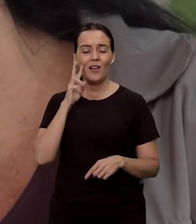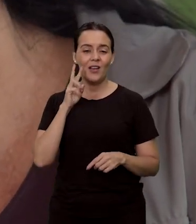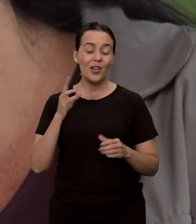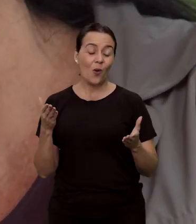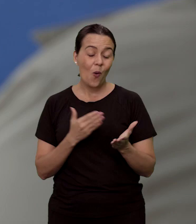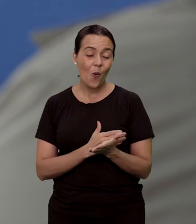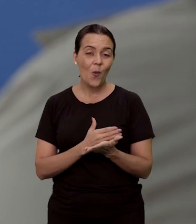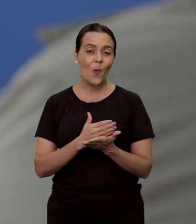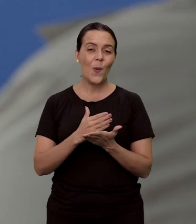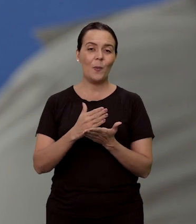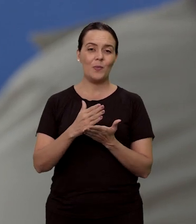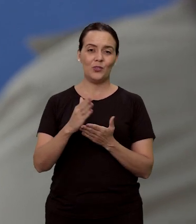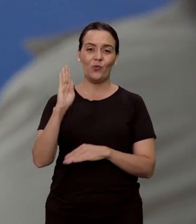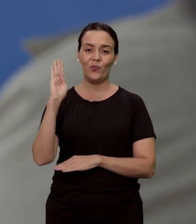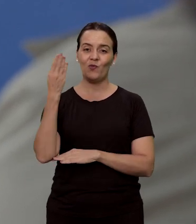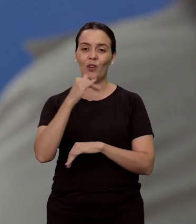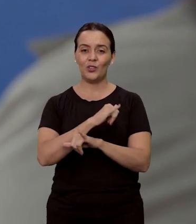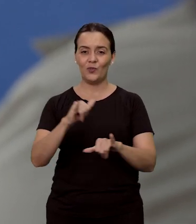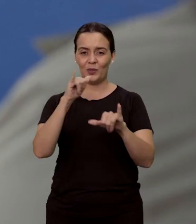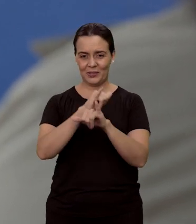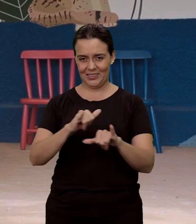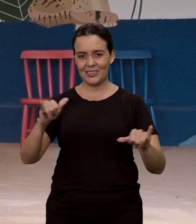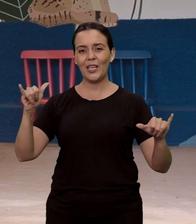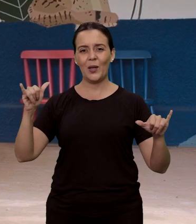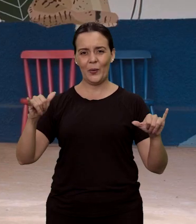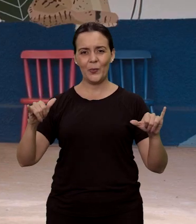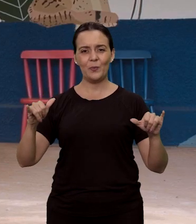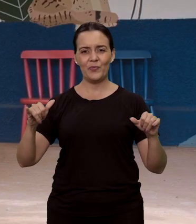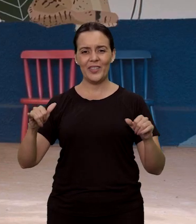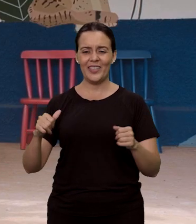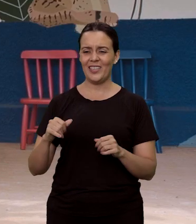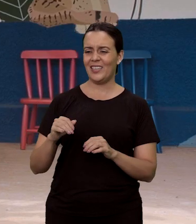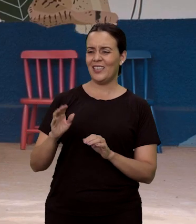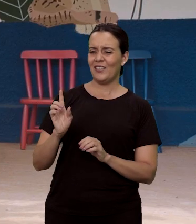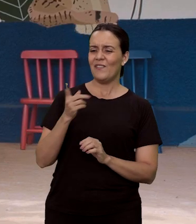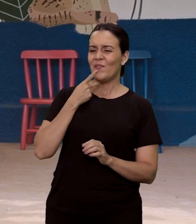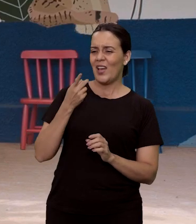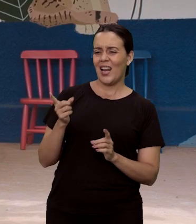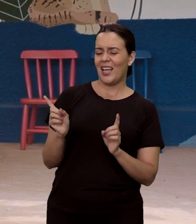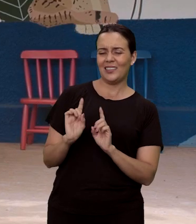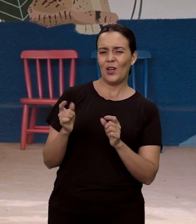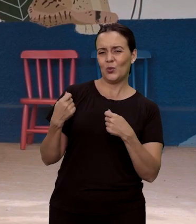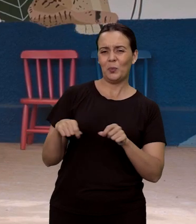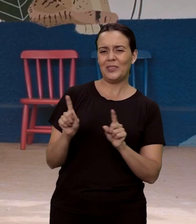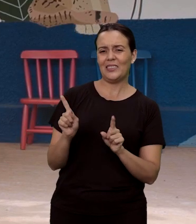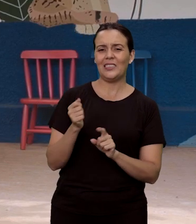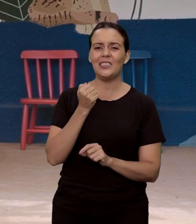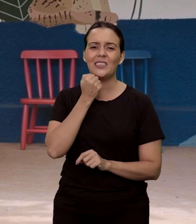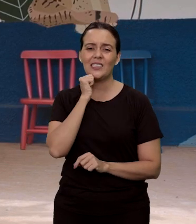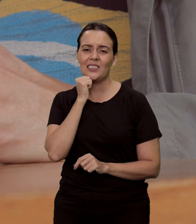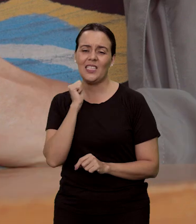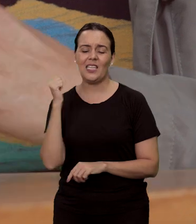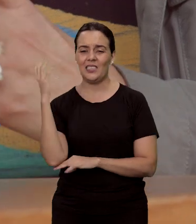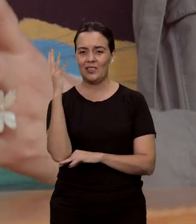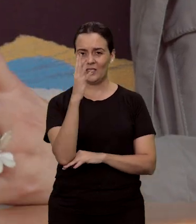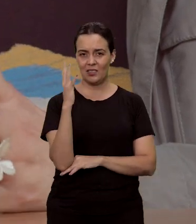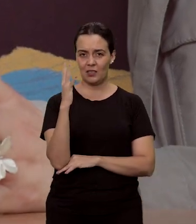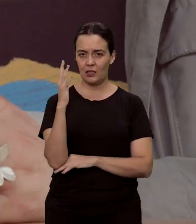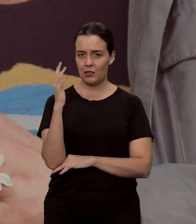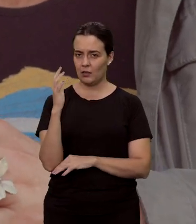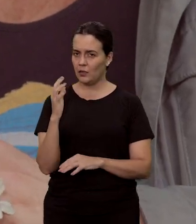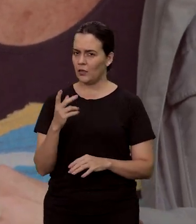negacionismo da ciência. Sim. Então, é uma forma de meio que endemonizar, né, as